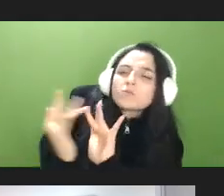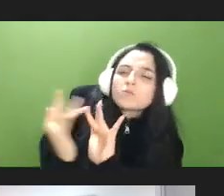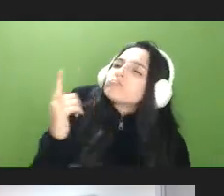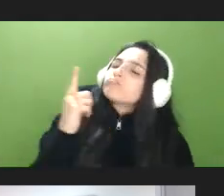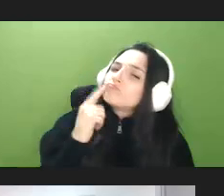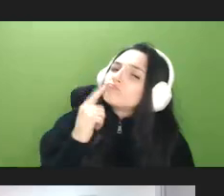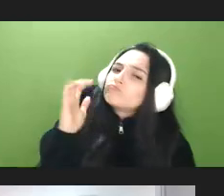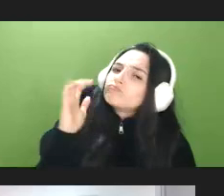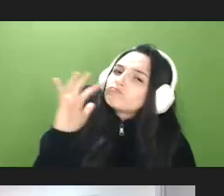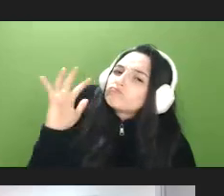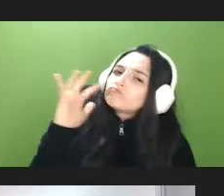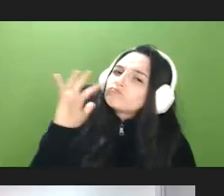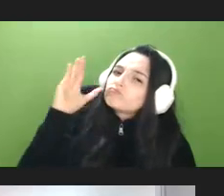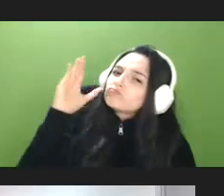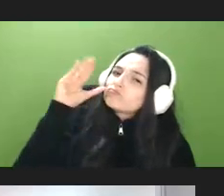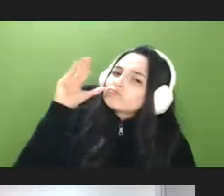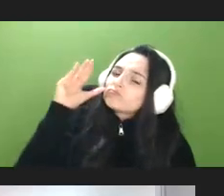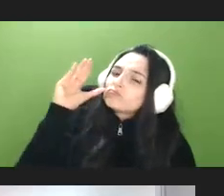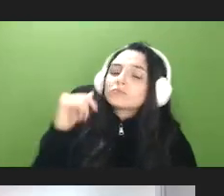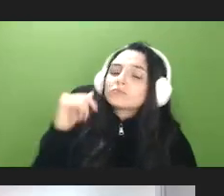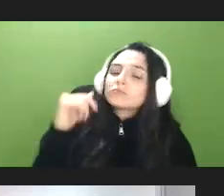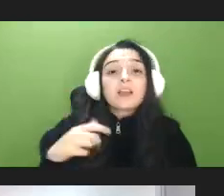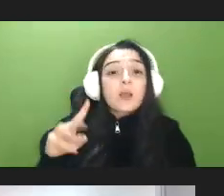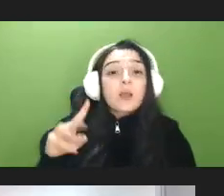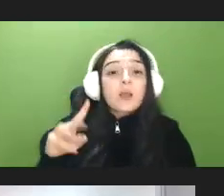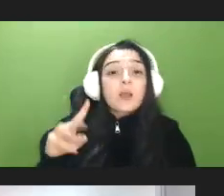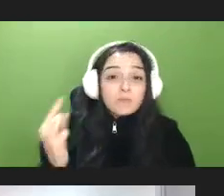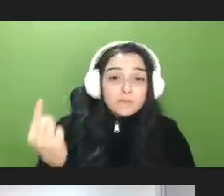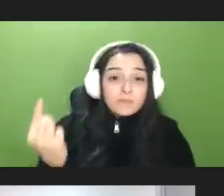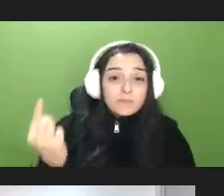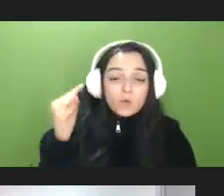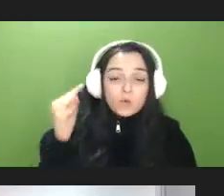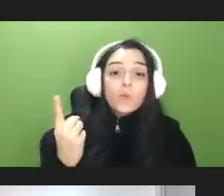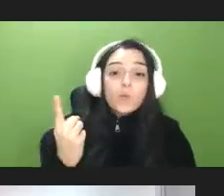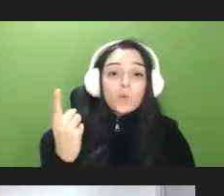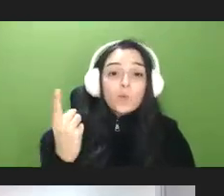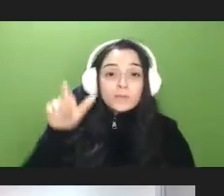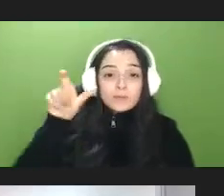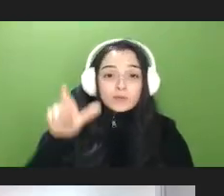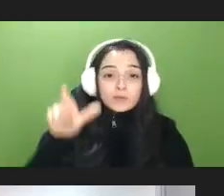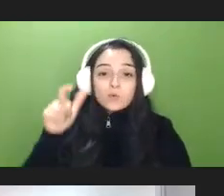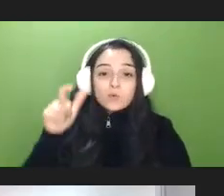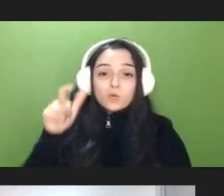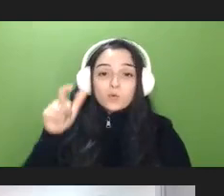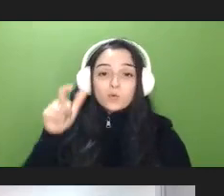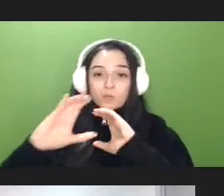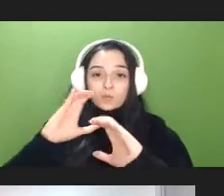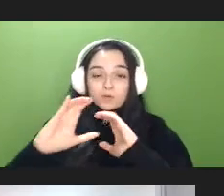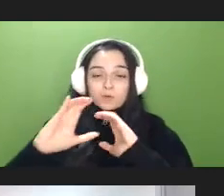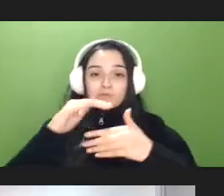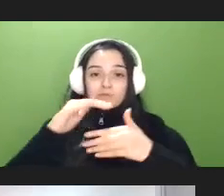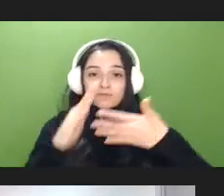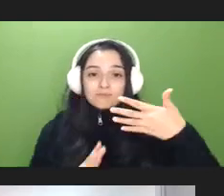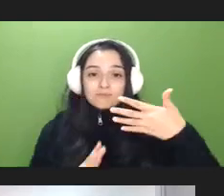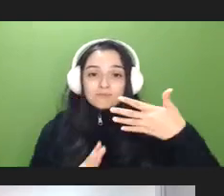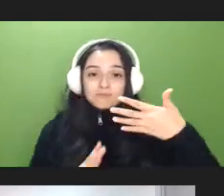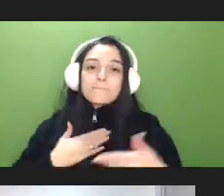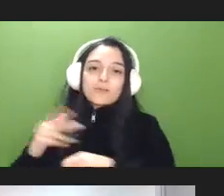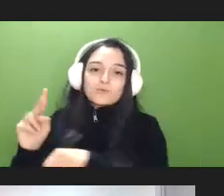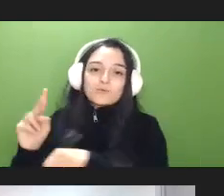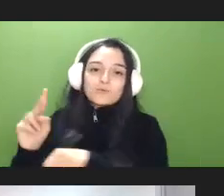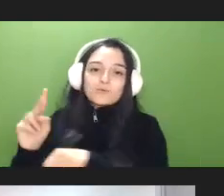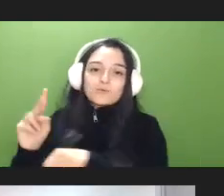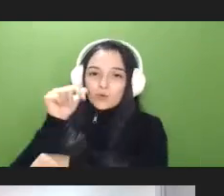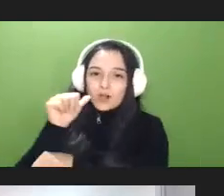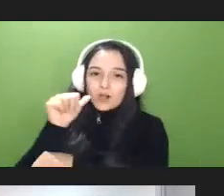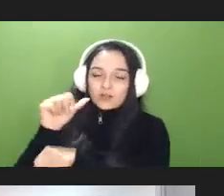E eu lembro que a única pessoa que conseguia se comunicar com ele, através da língua de sinais, era a minha supervisora.